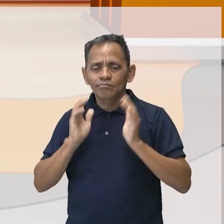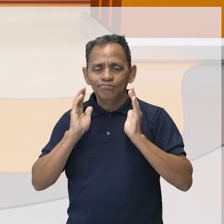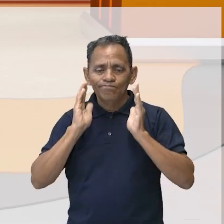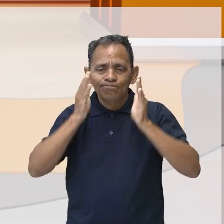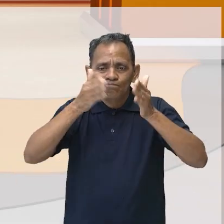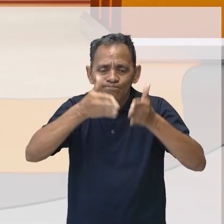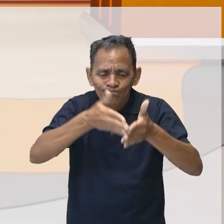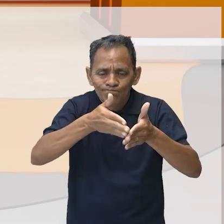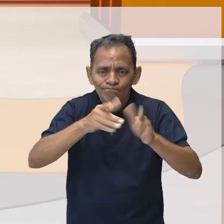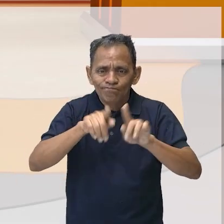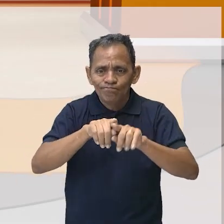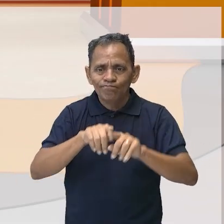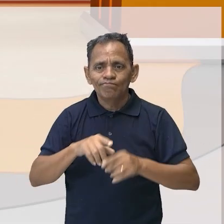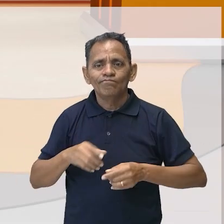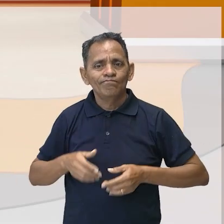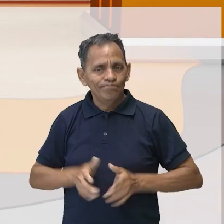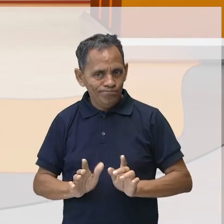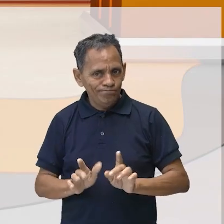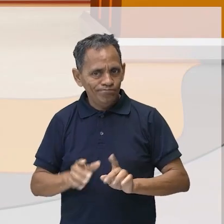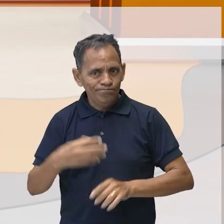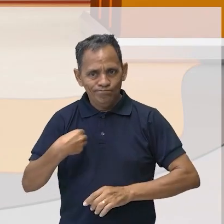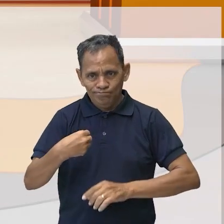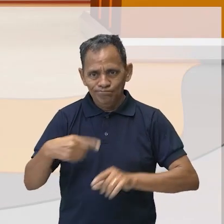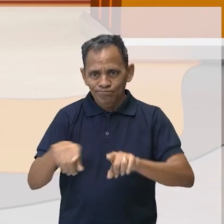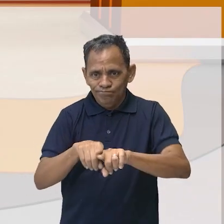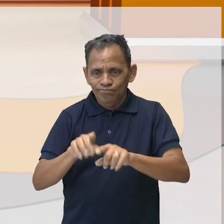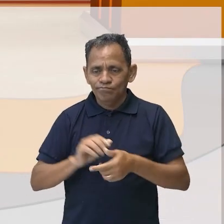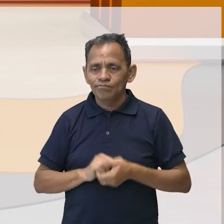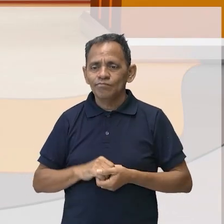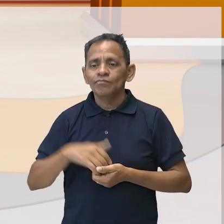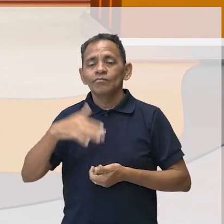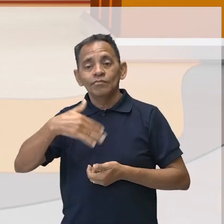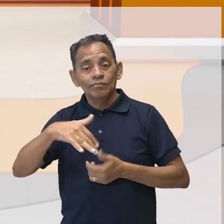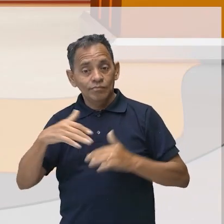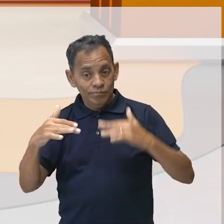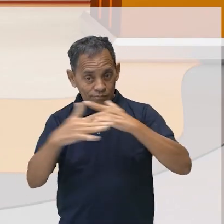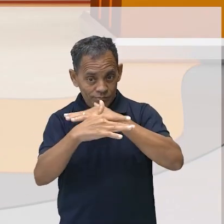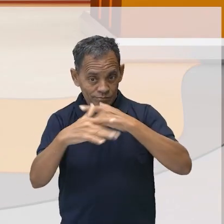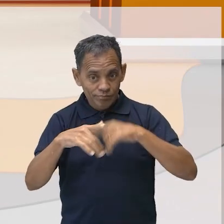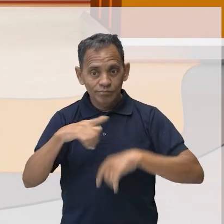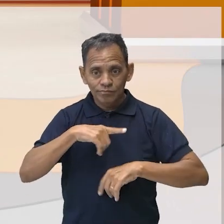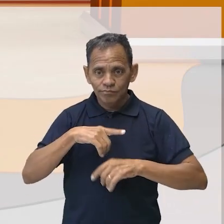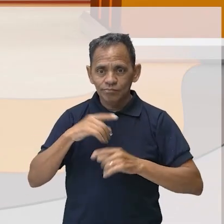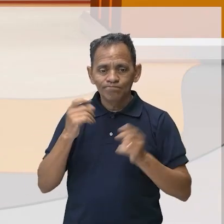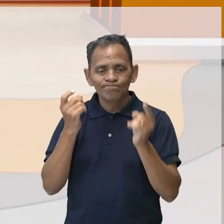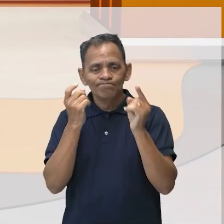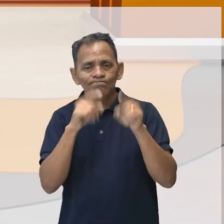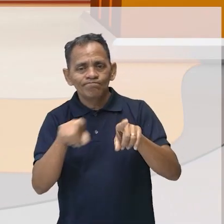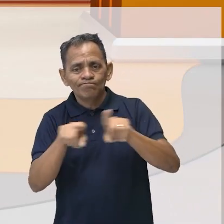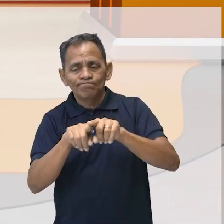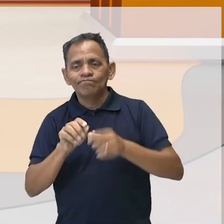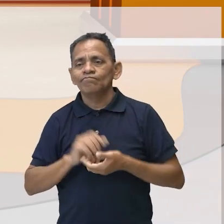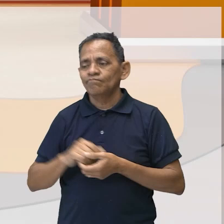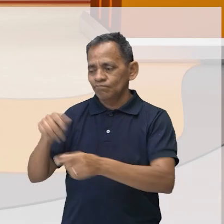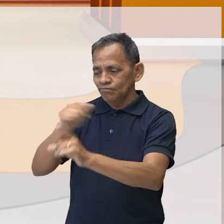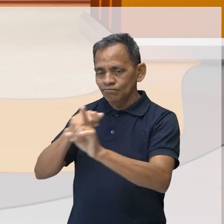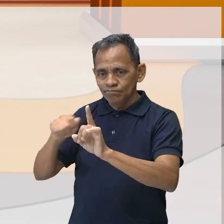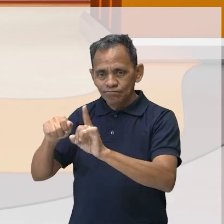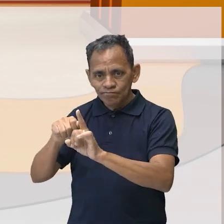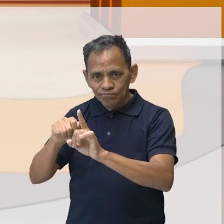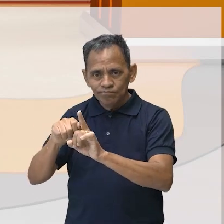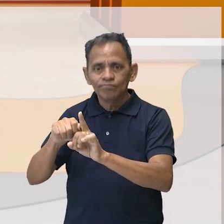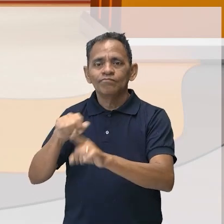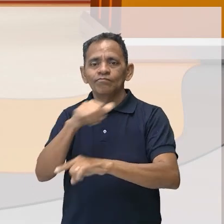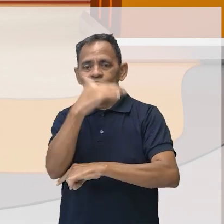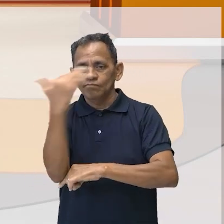certo? Bem, o espaço urbano também passa por desafios e problemas, tanto ambientais como sociais.